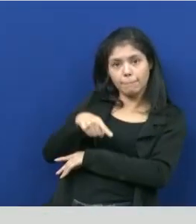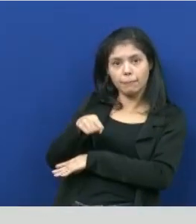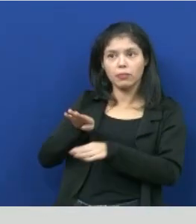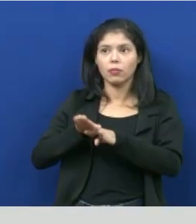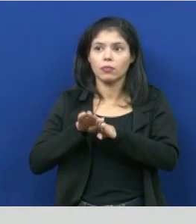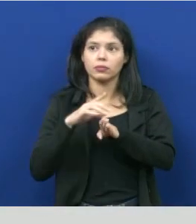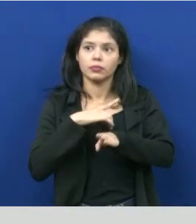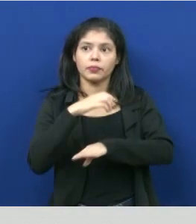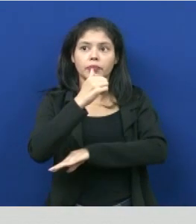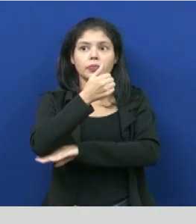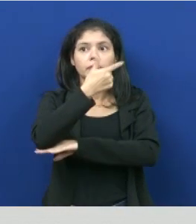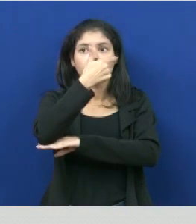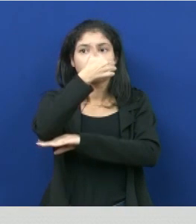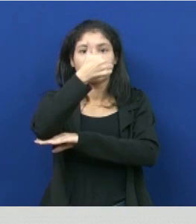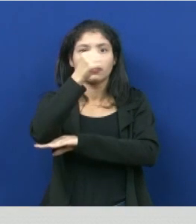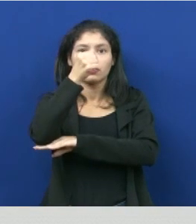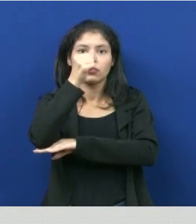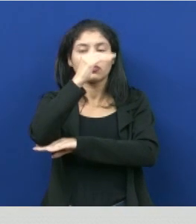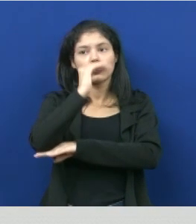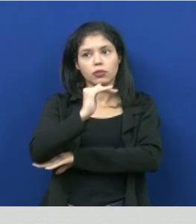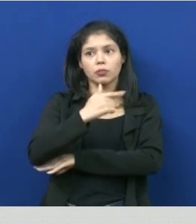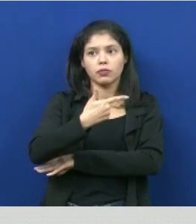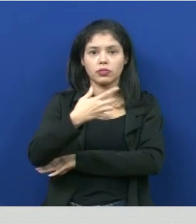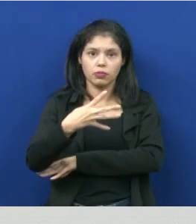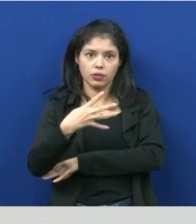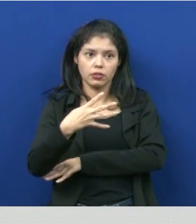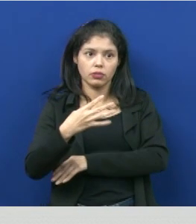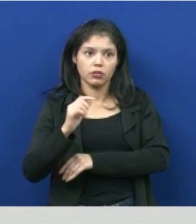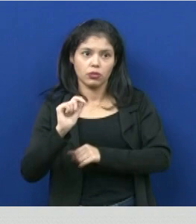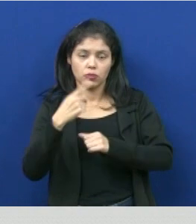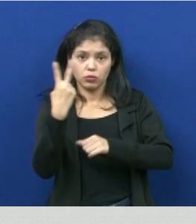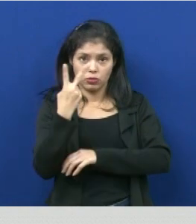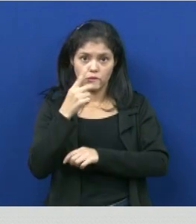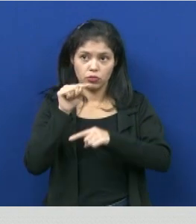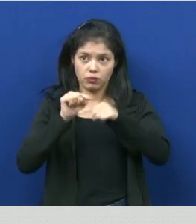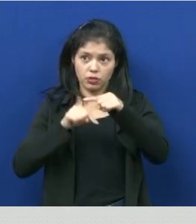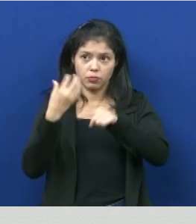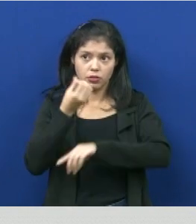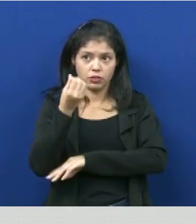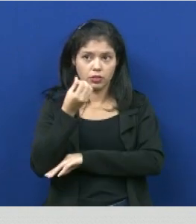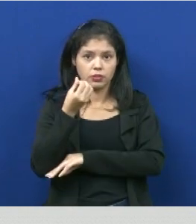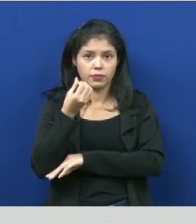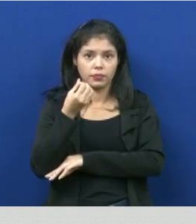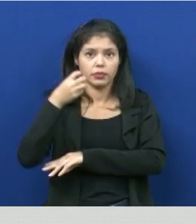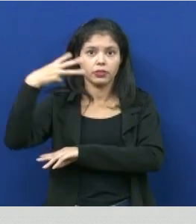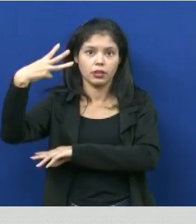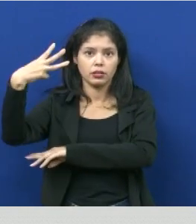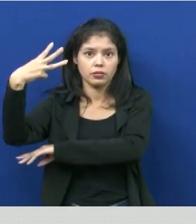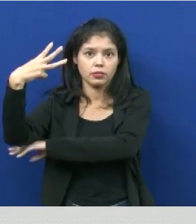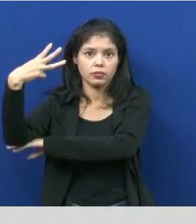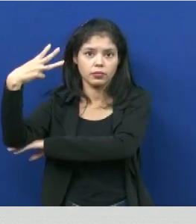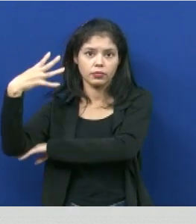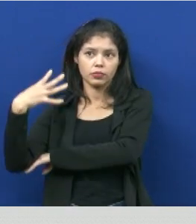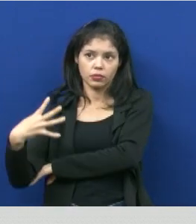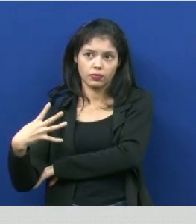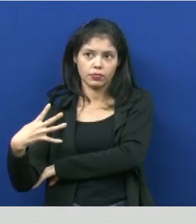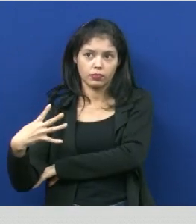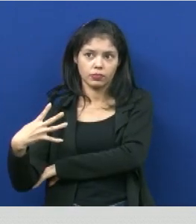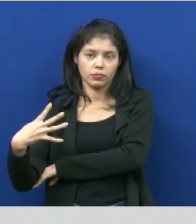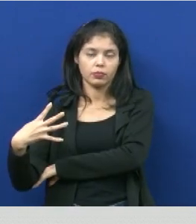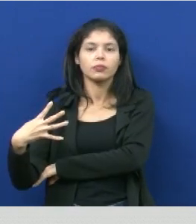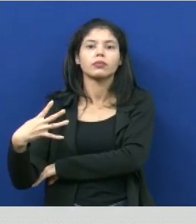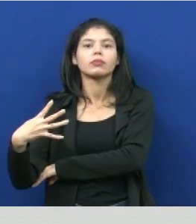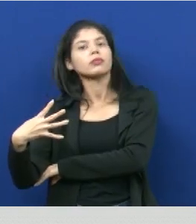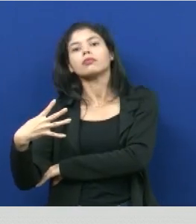18 sobre 24. E ambos são divisíveis por 6. 18 divisível por 6 dá 3 e